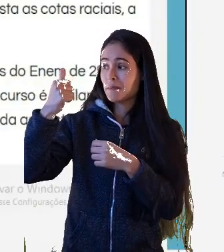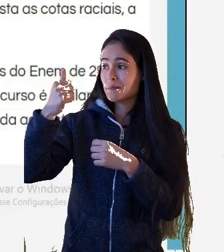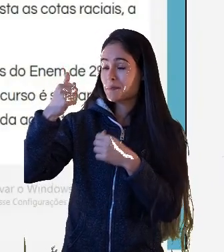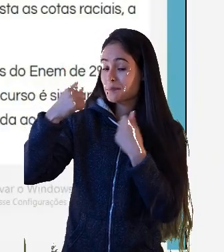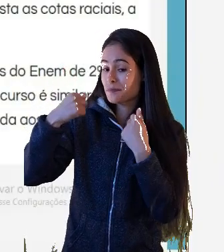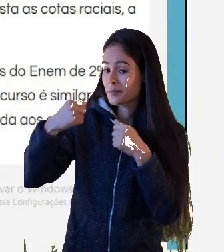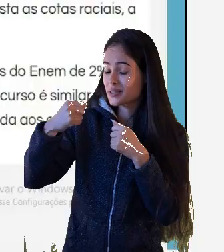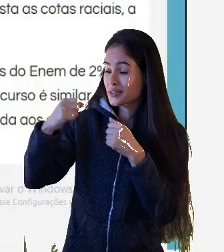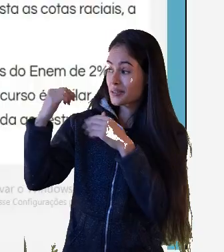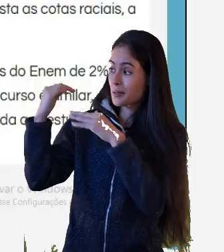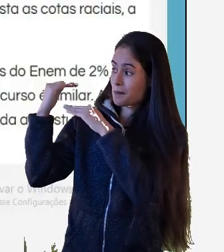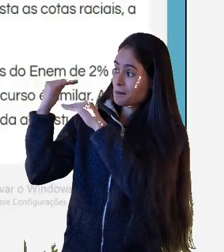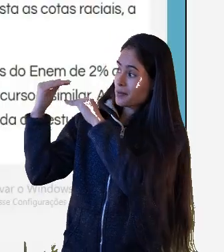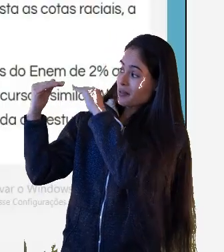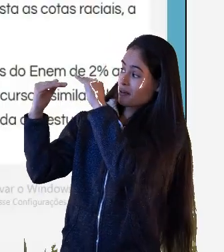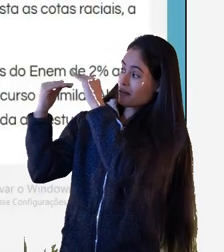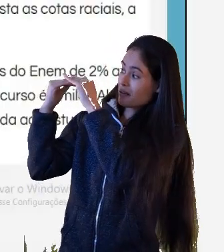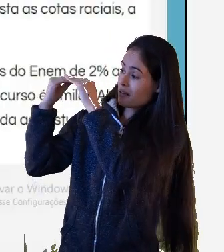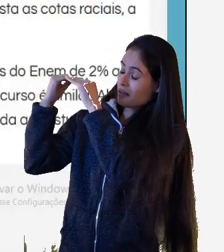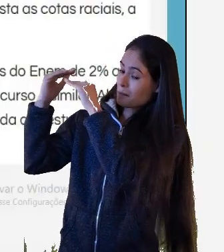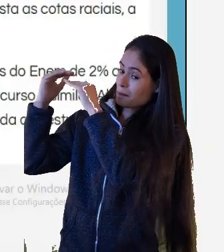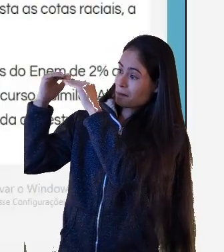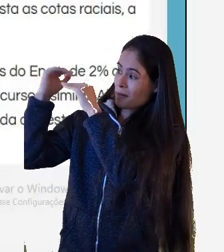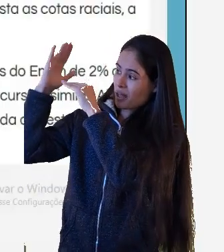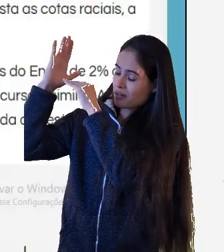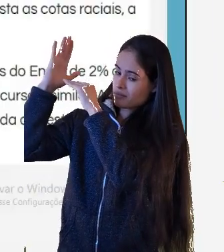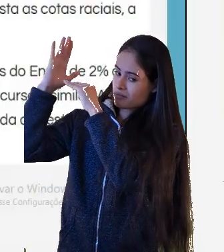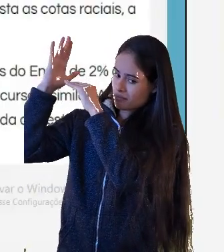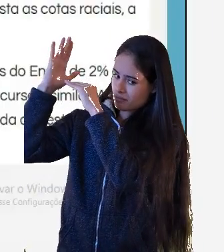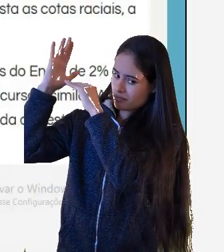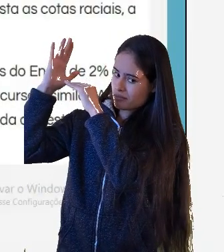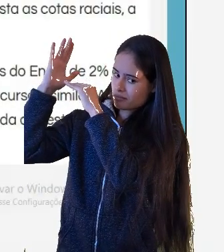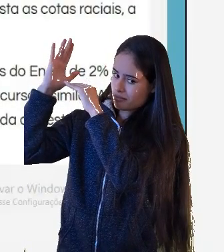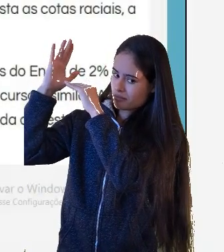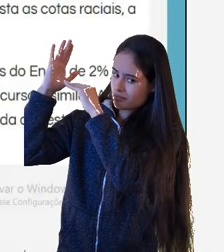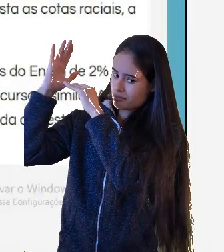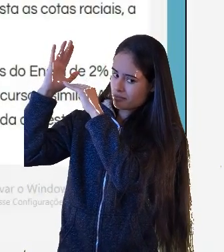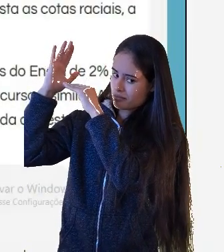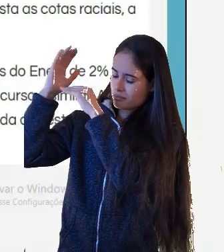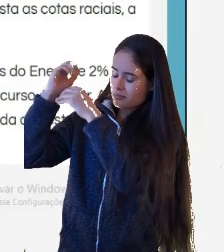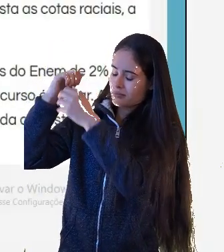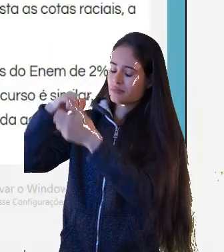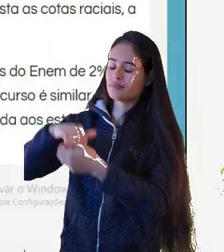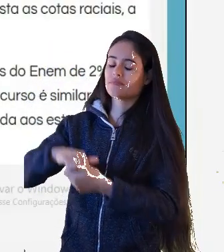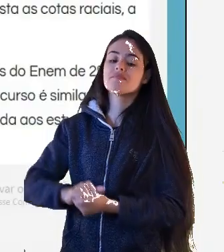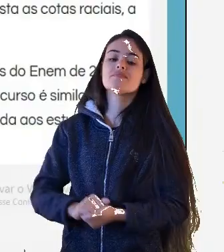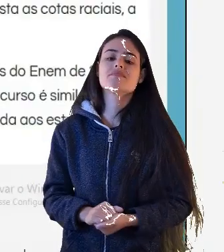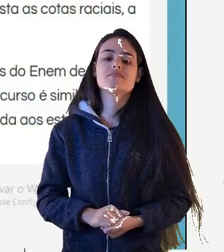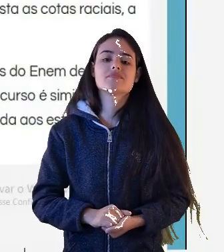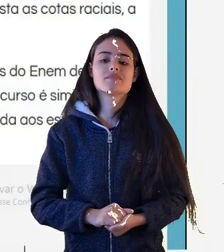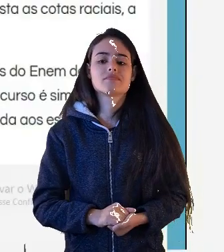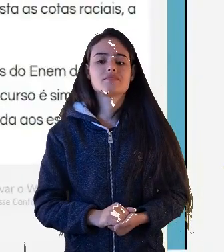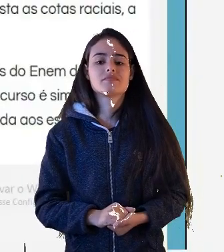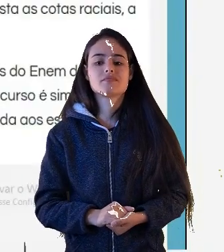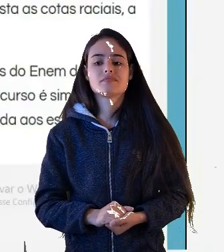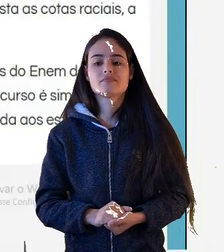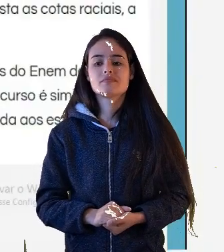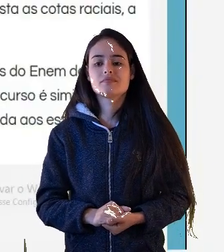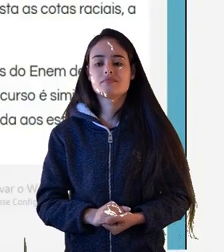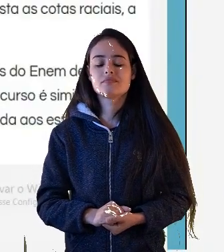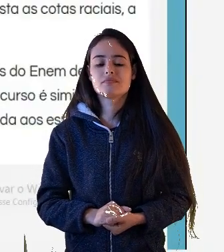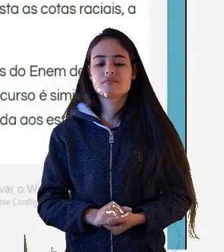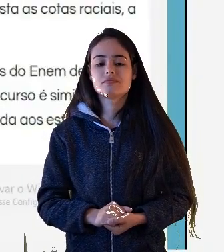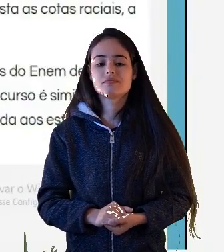às vezes pela mídia dá uma deturpada, né? A gente lê só a manchete ali, ou conversa, o pessoal, né, deturpa um pouco. A